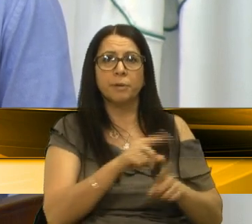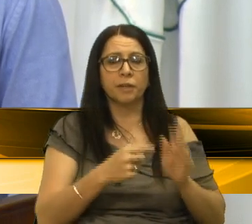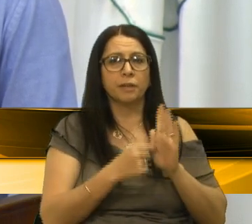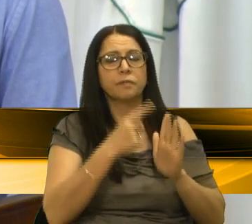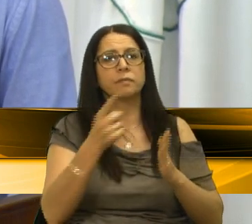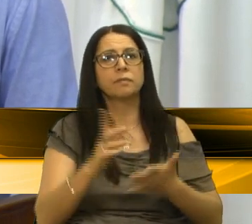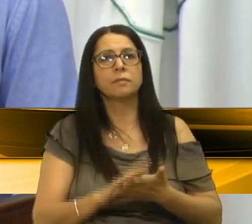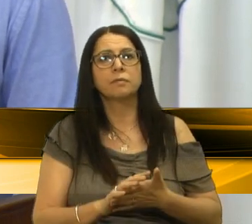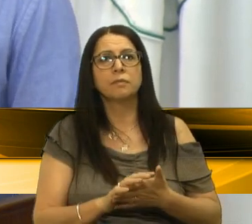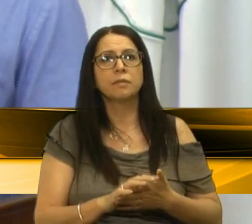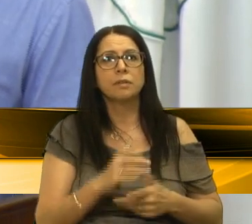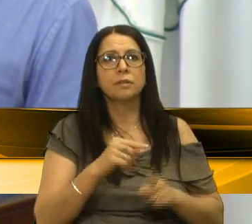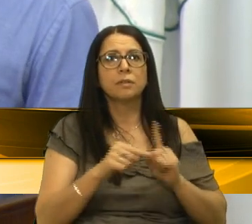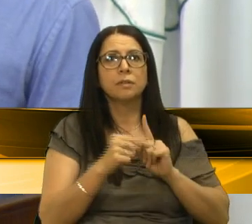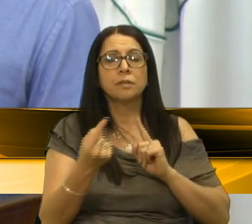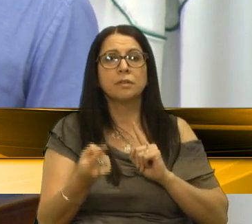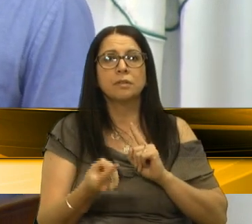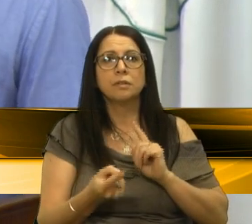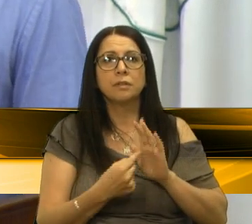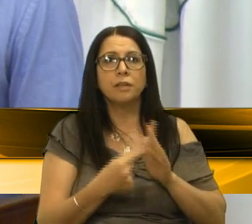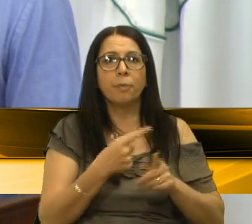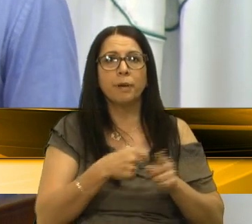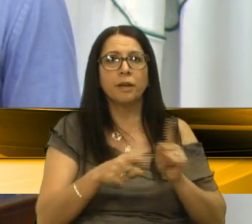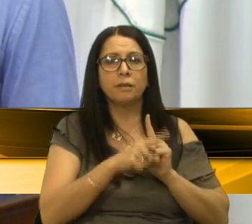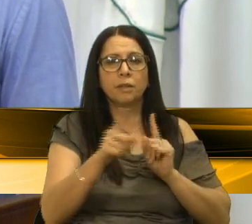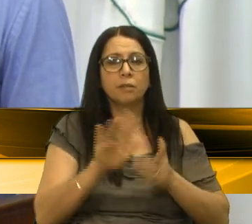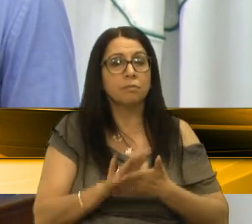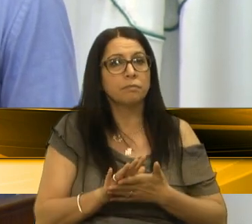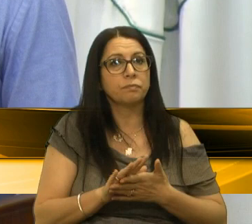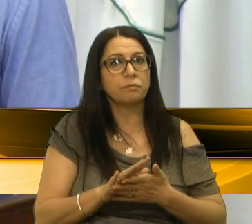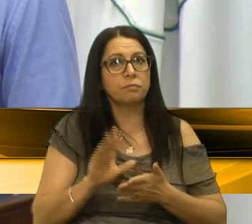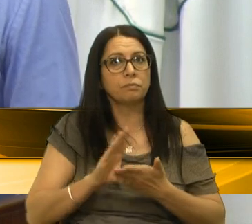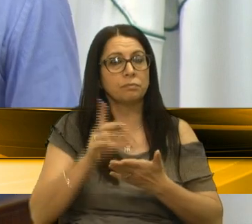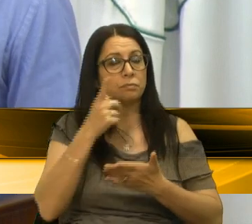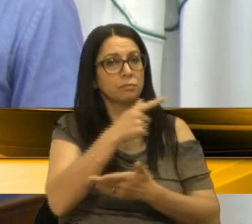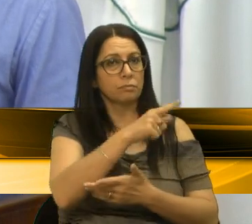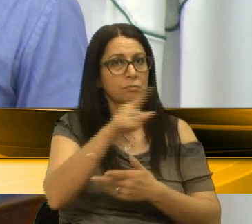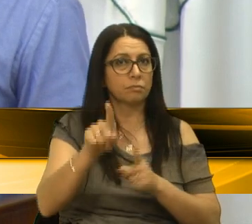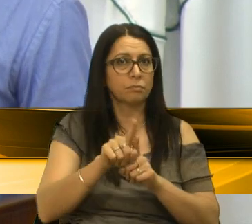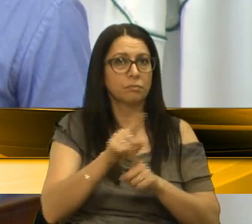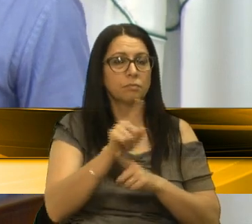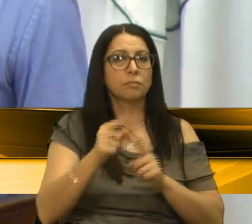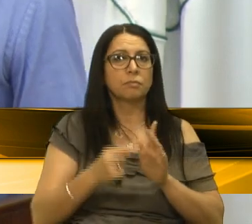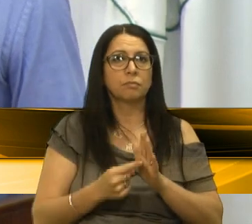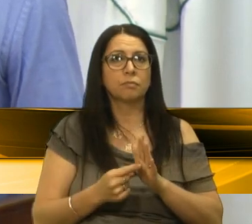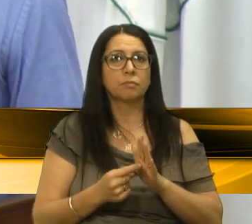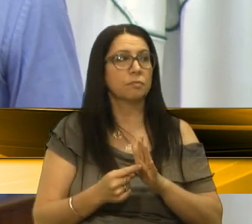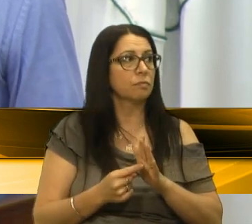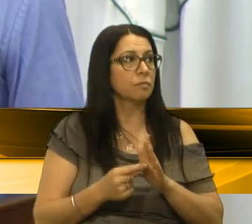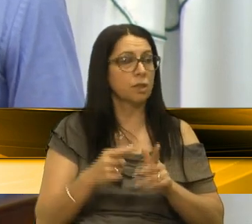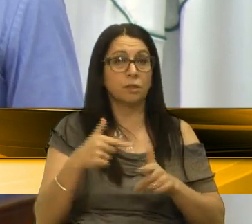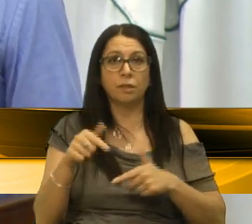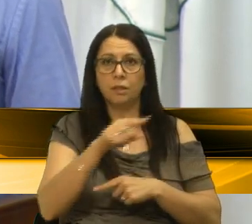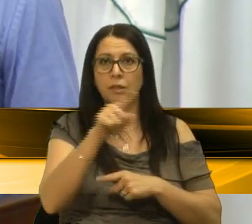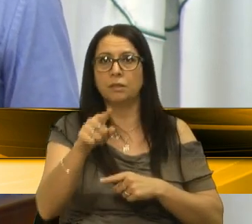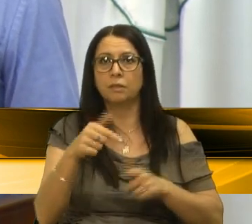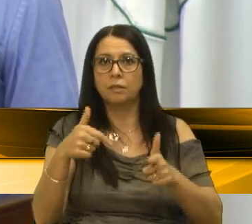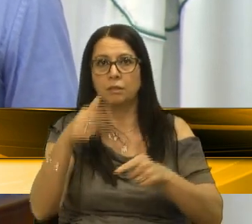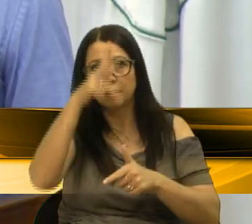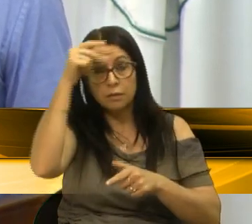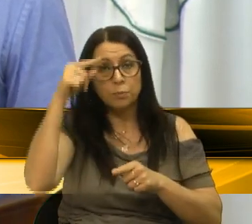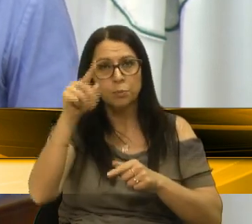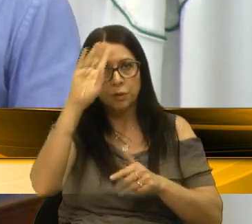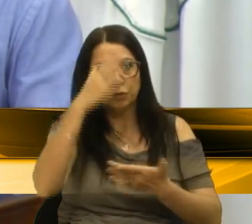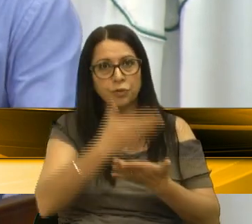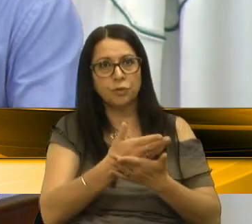de um patrulhamento, de uma estrada para escoar sua produção e não consegue, para quem não precisa de nenhum serviço público e ainda acredita no